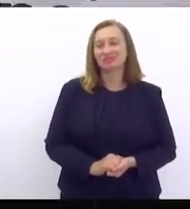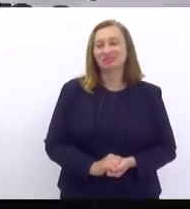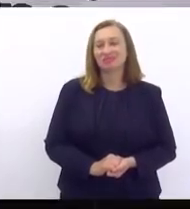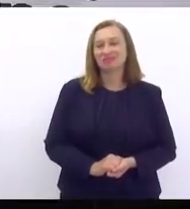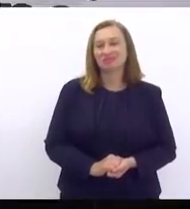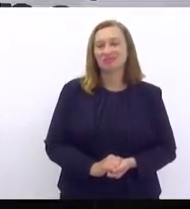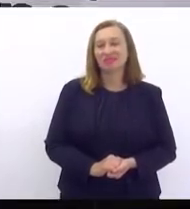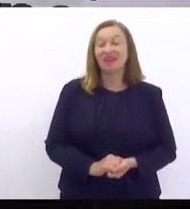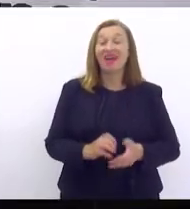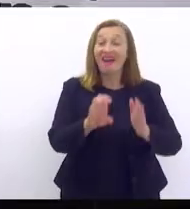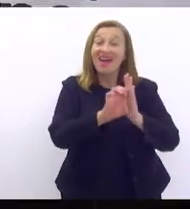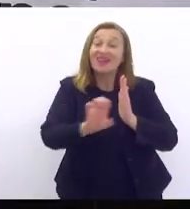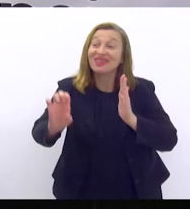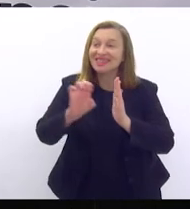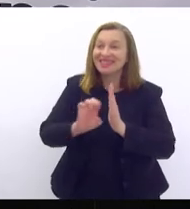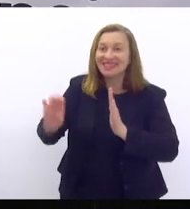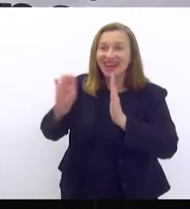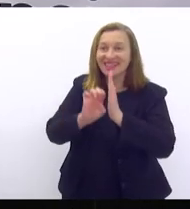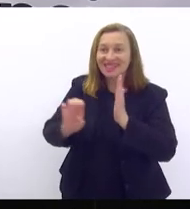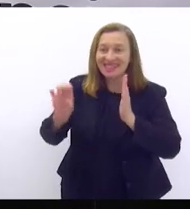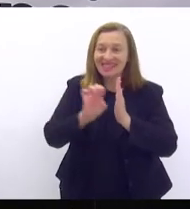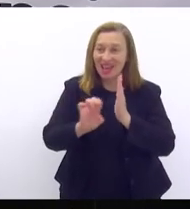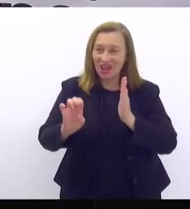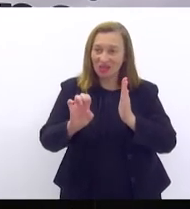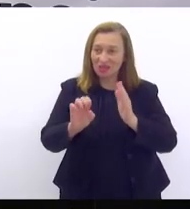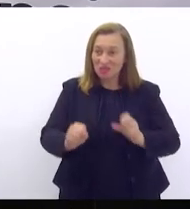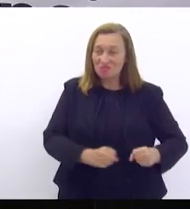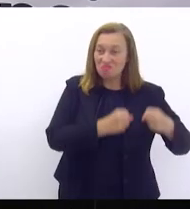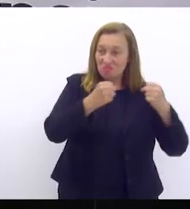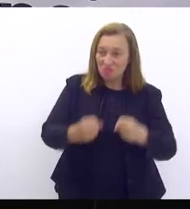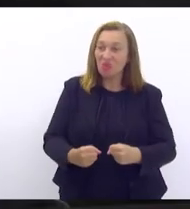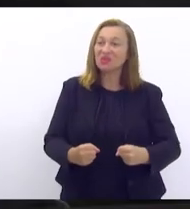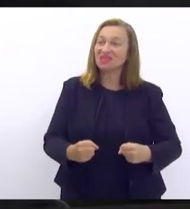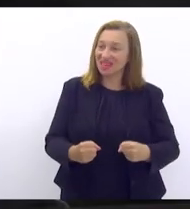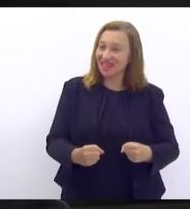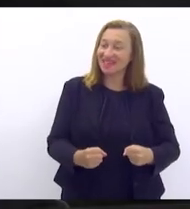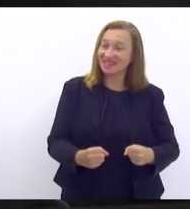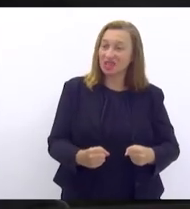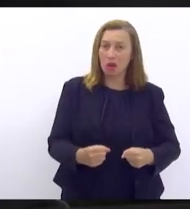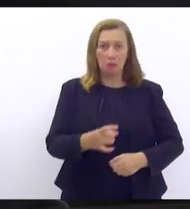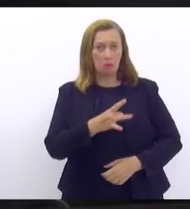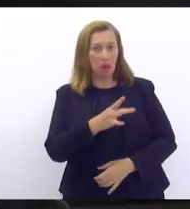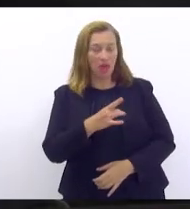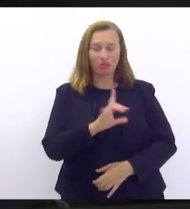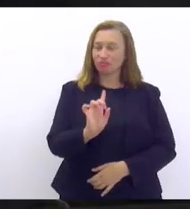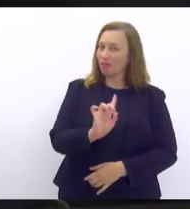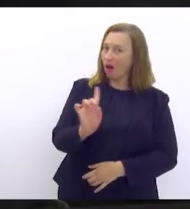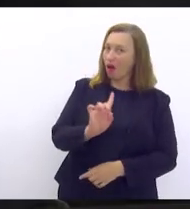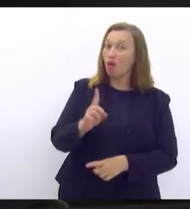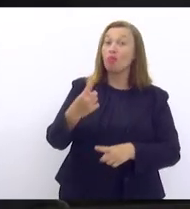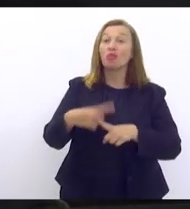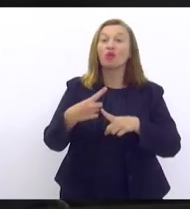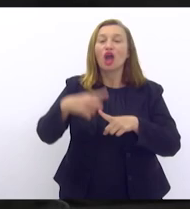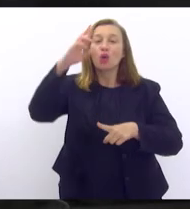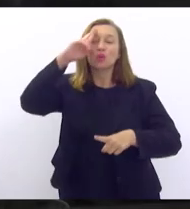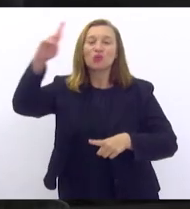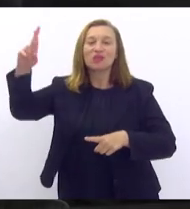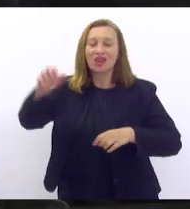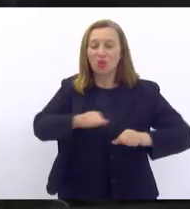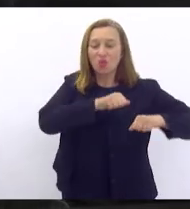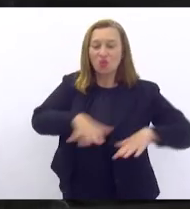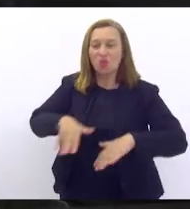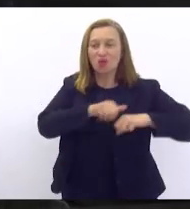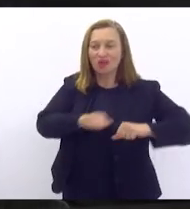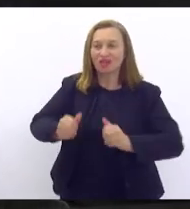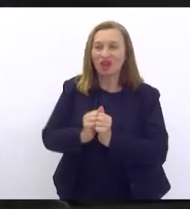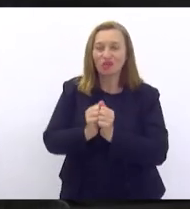coloquem a evangelização em potência máxima. Não tenham medo, pois o Senhor dos Exércitos está